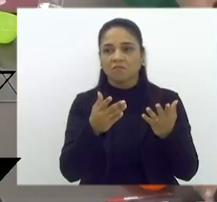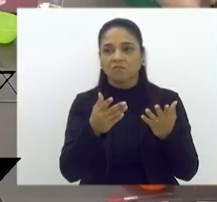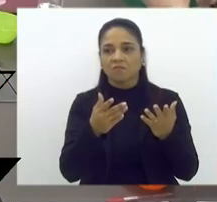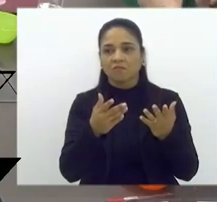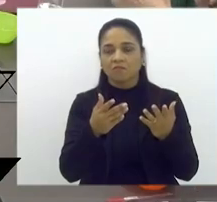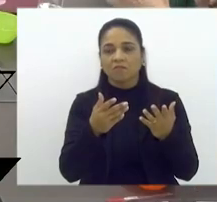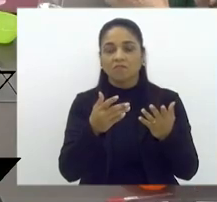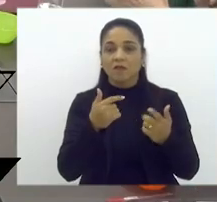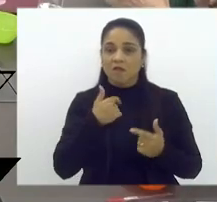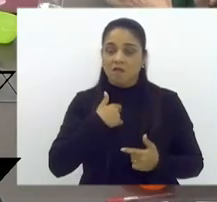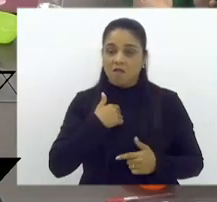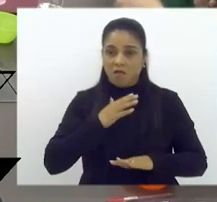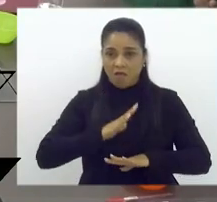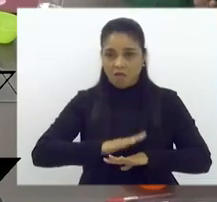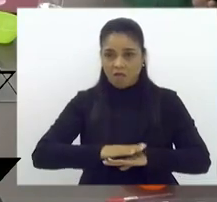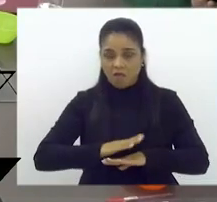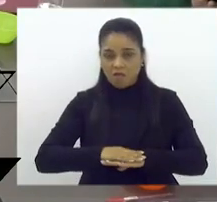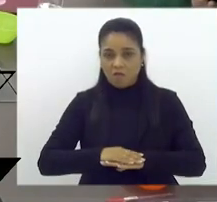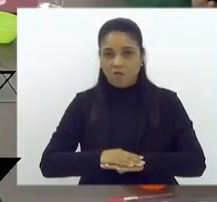Inclusive, eu sou